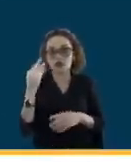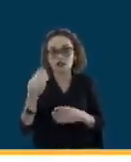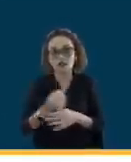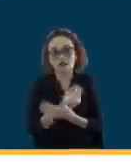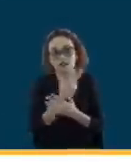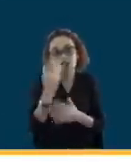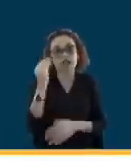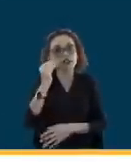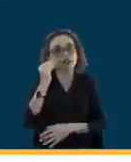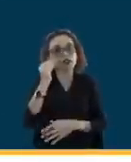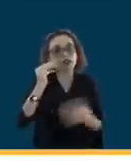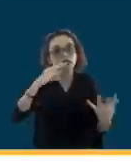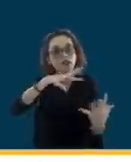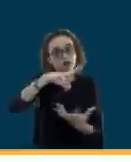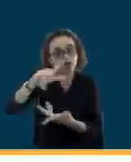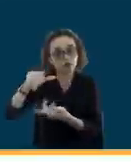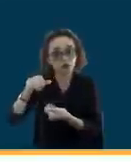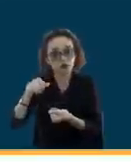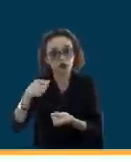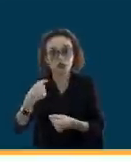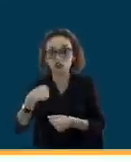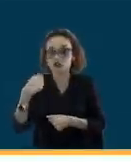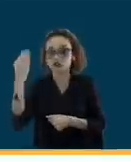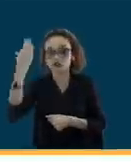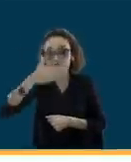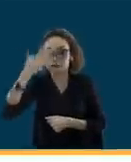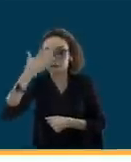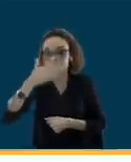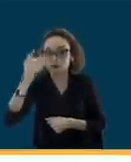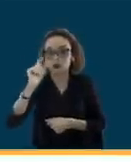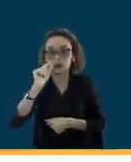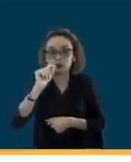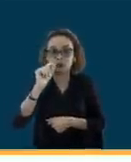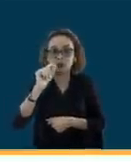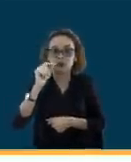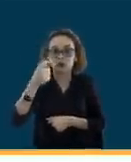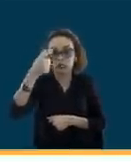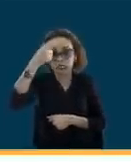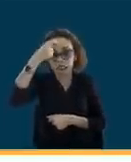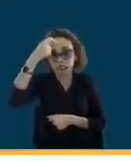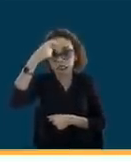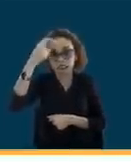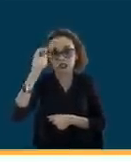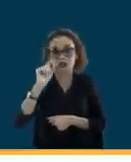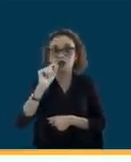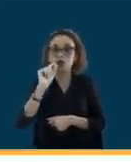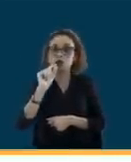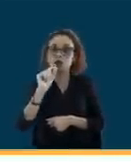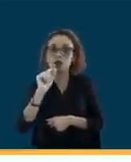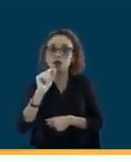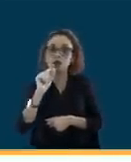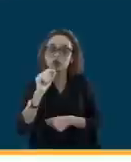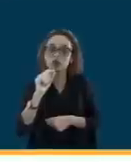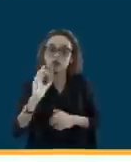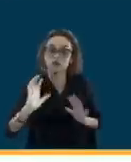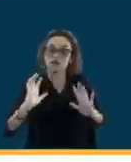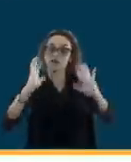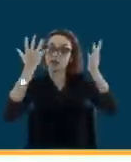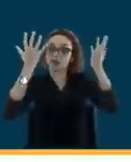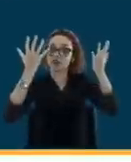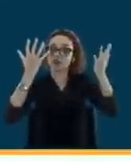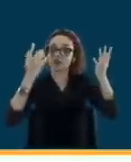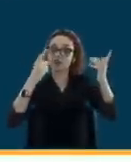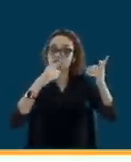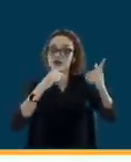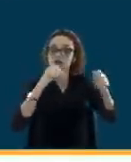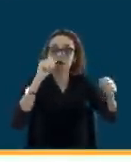mundo e não vi algo como a aquisição de ativos. O que é isso? O que é um ativo? É um festival que foi